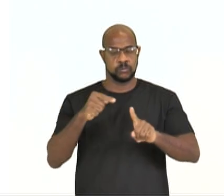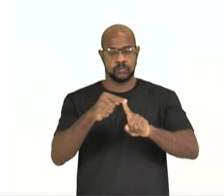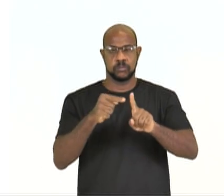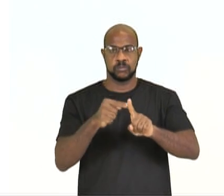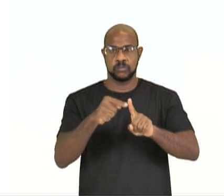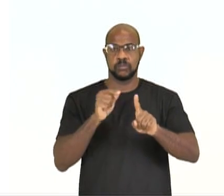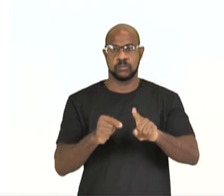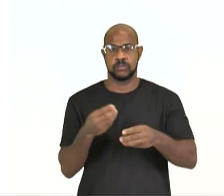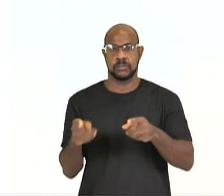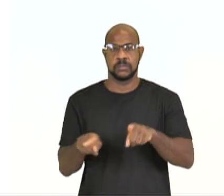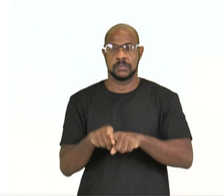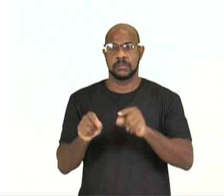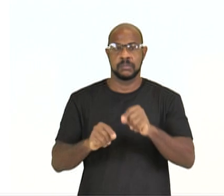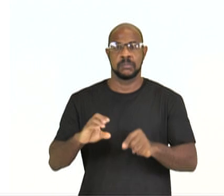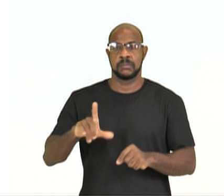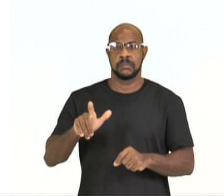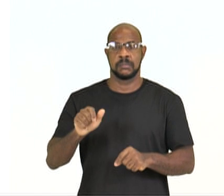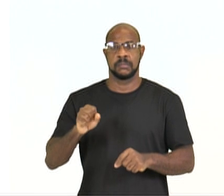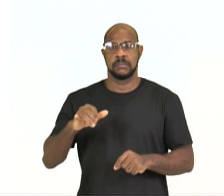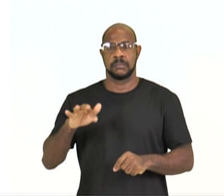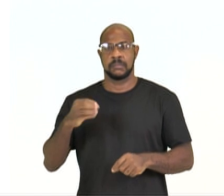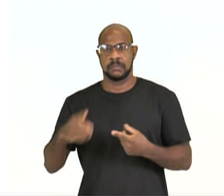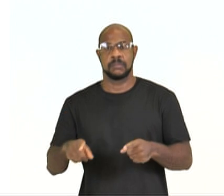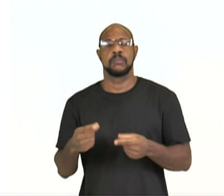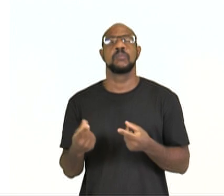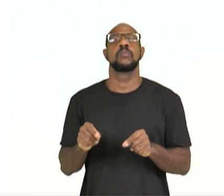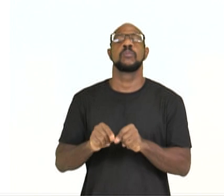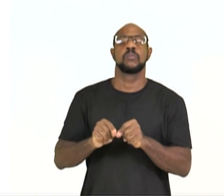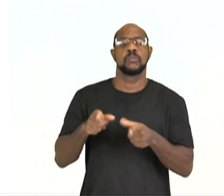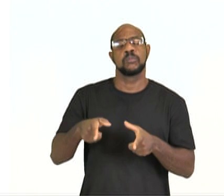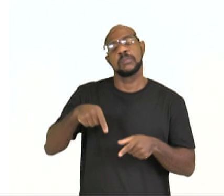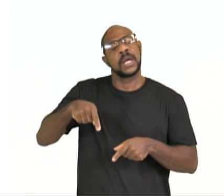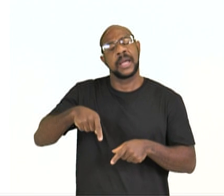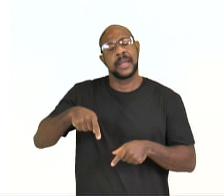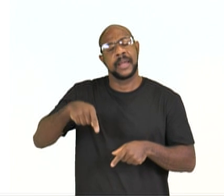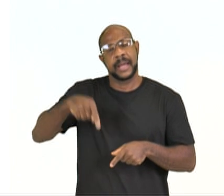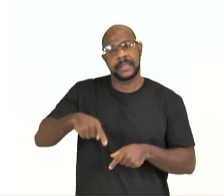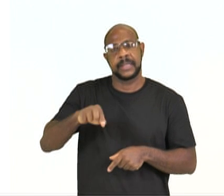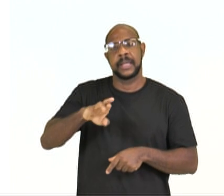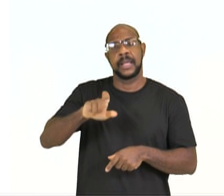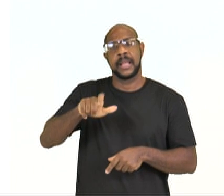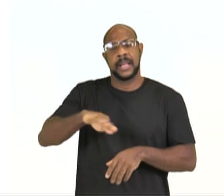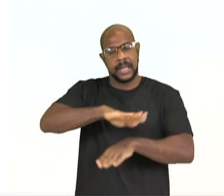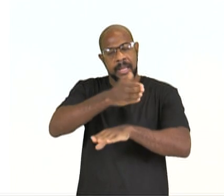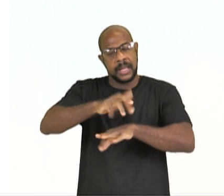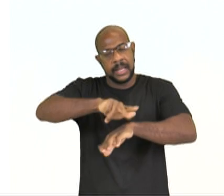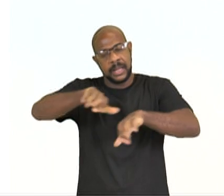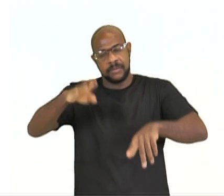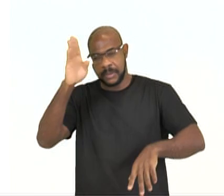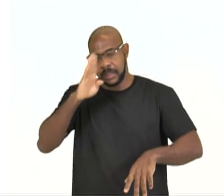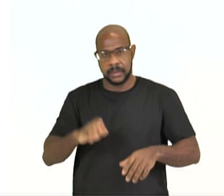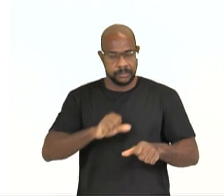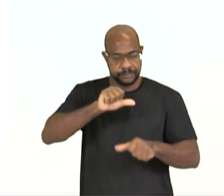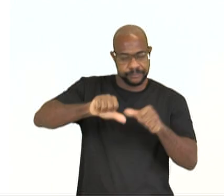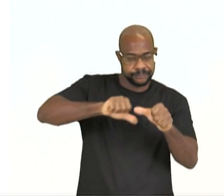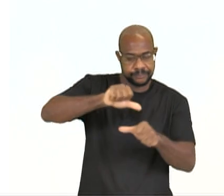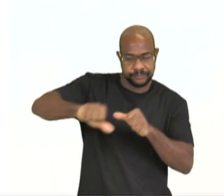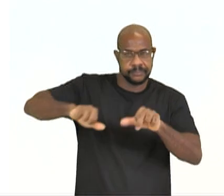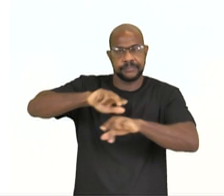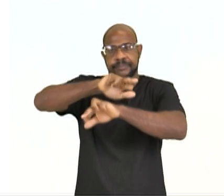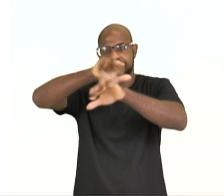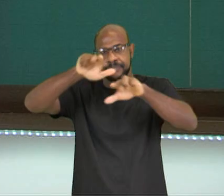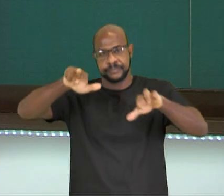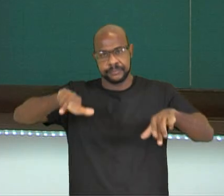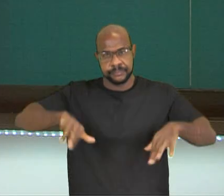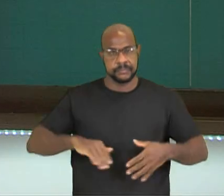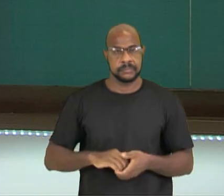de classificação do relevo brasileiro resultantes de estudos e dos processos morfodinâmicos,